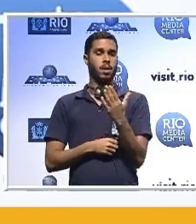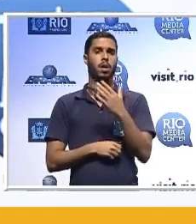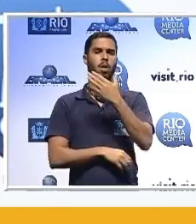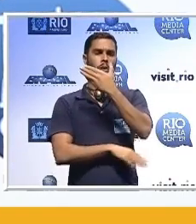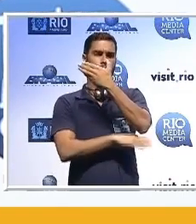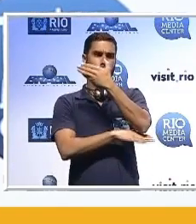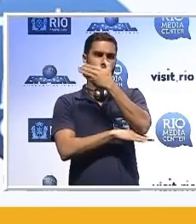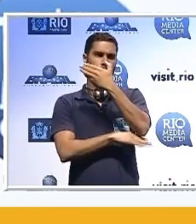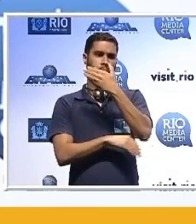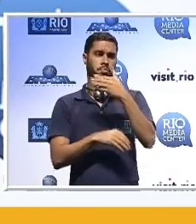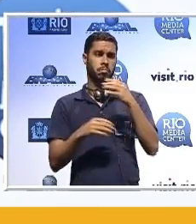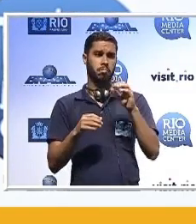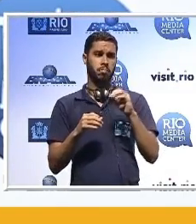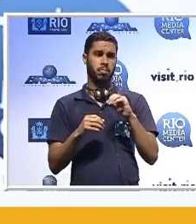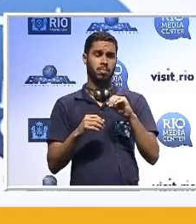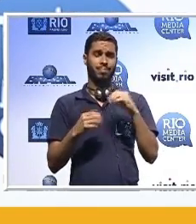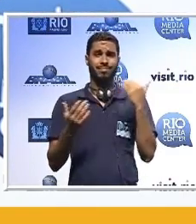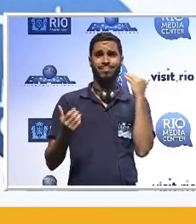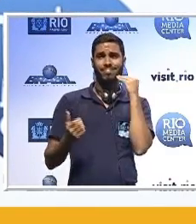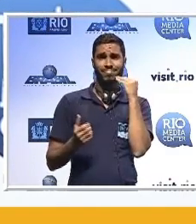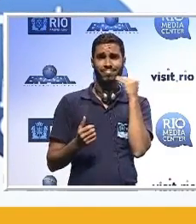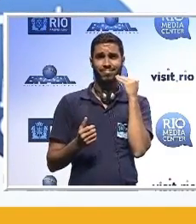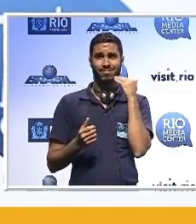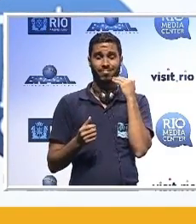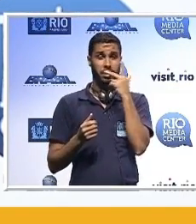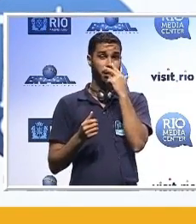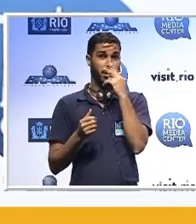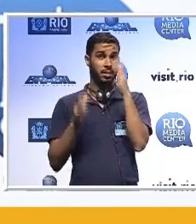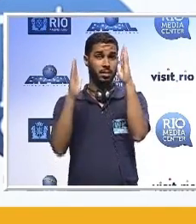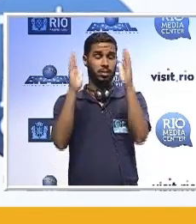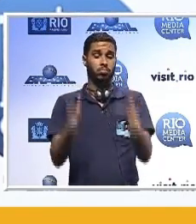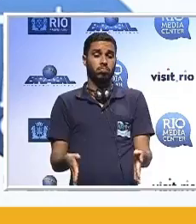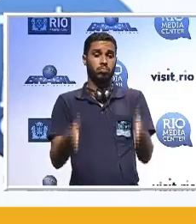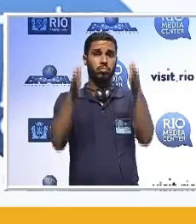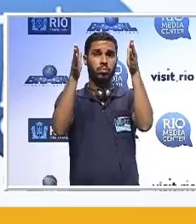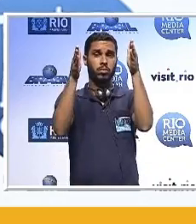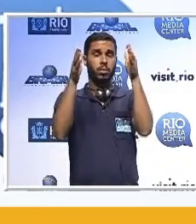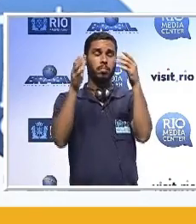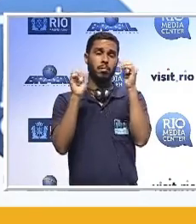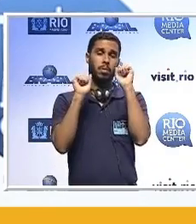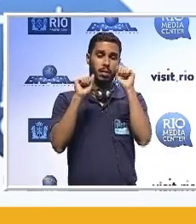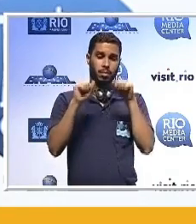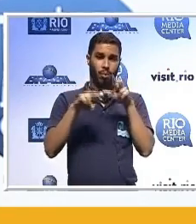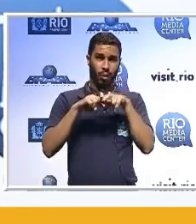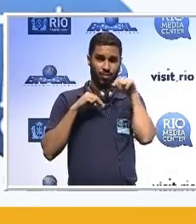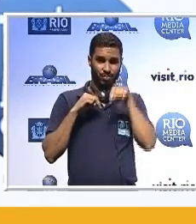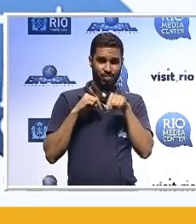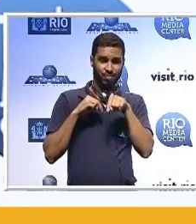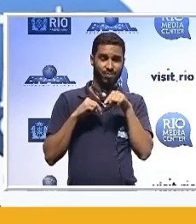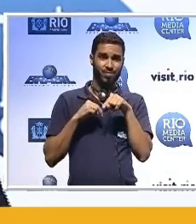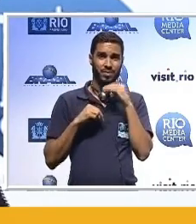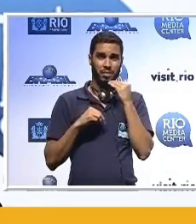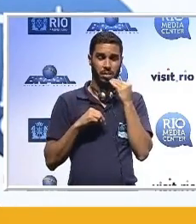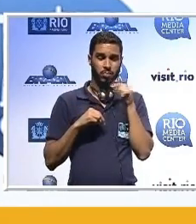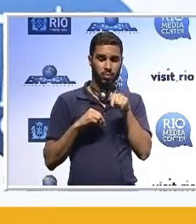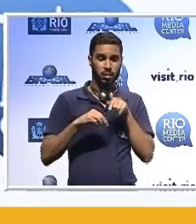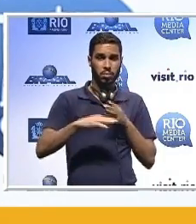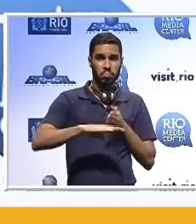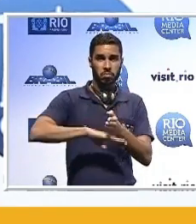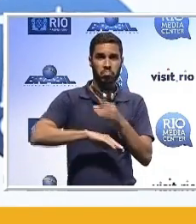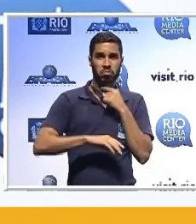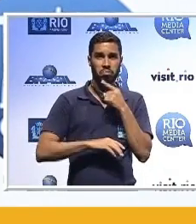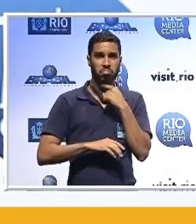hotel perfeitamente conformado está comprometido por uma entrada naquele hotel. Então você precisa ter uma legislação que